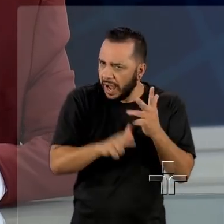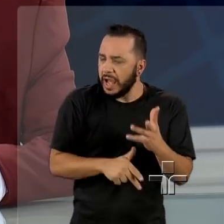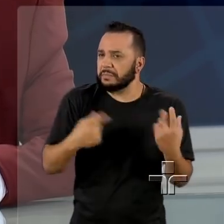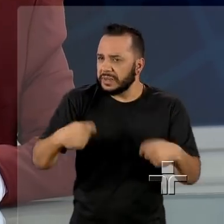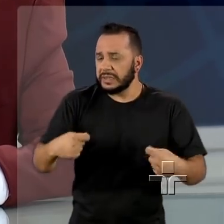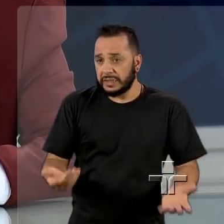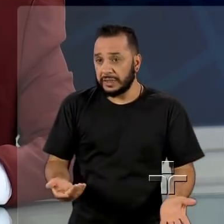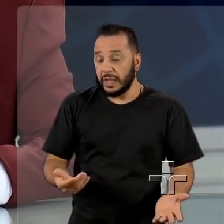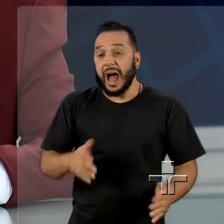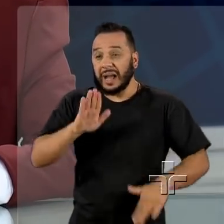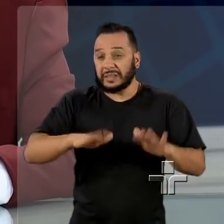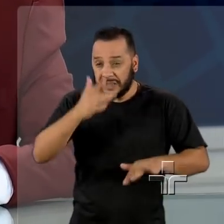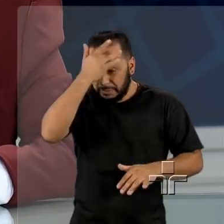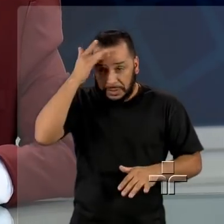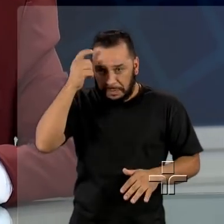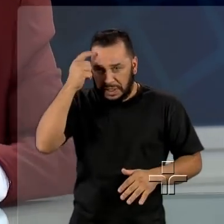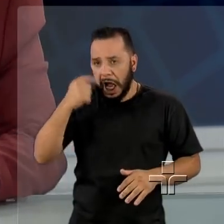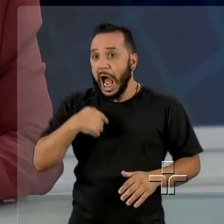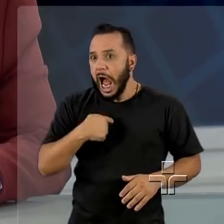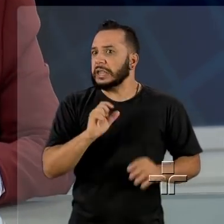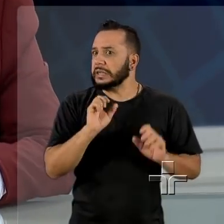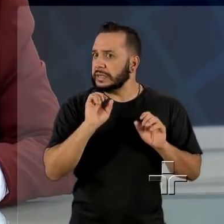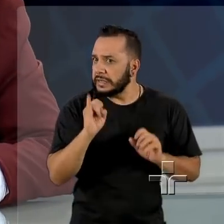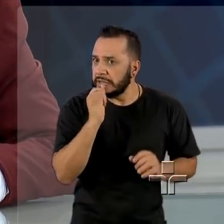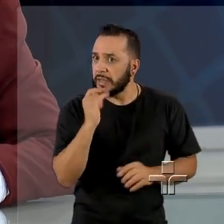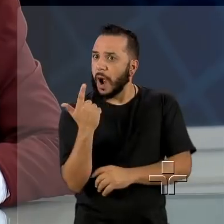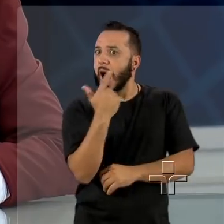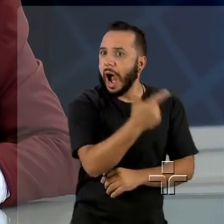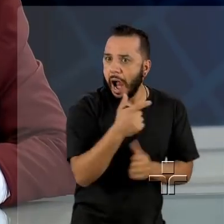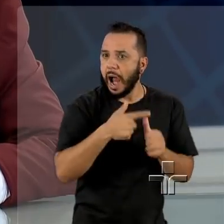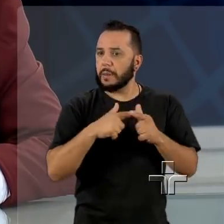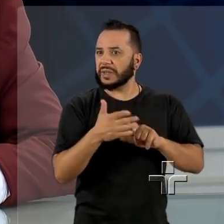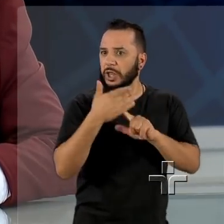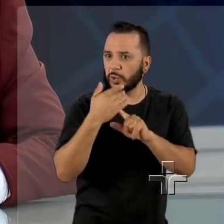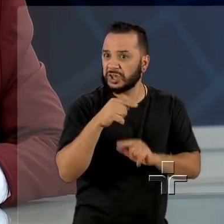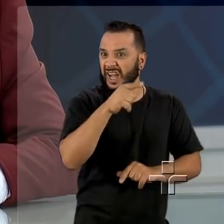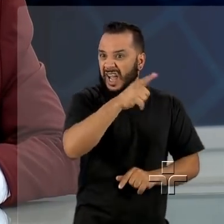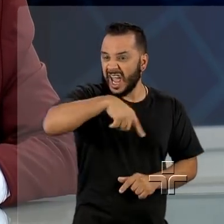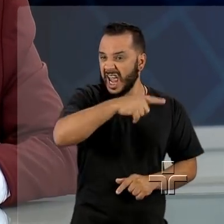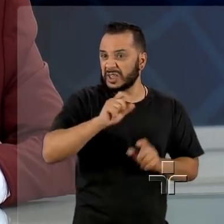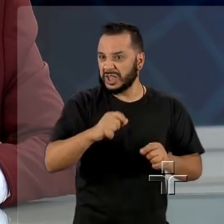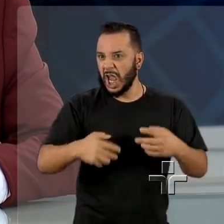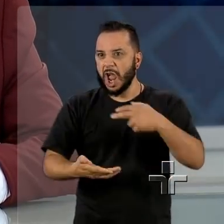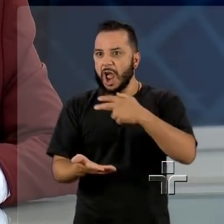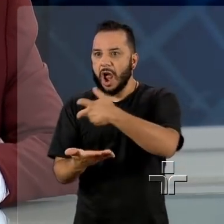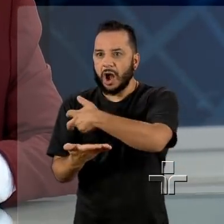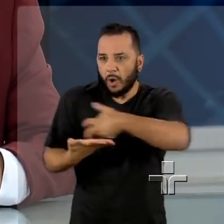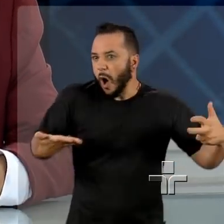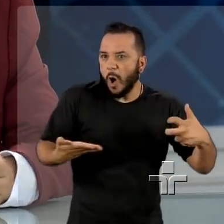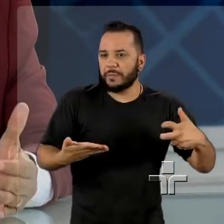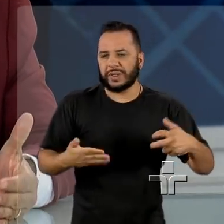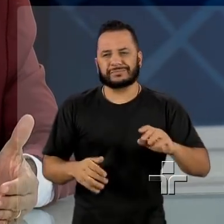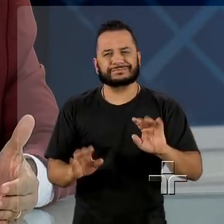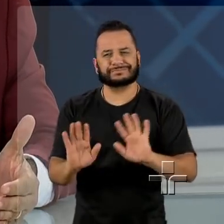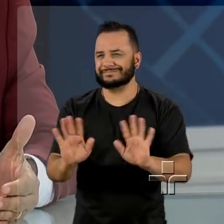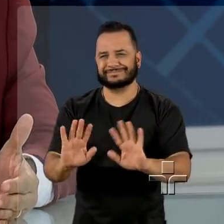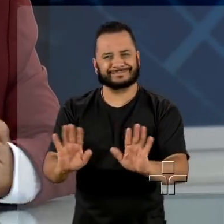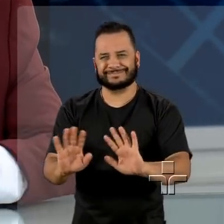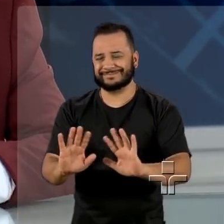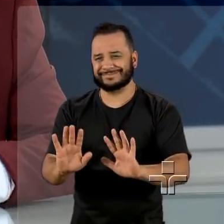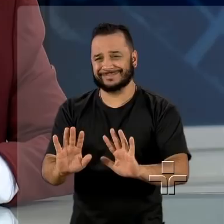da justiça, do exército, de tudo isso, para preencher um vazio dos políticos. Mas não há. Eu acho que ele está